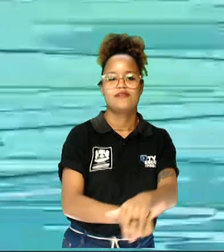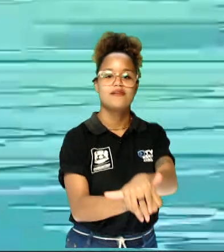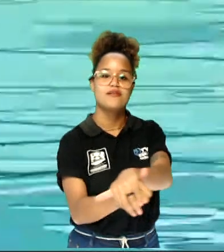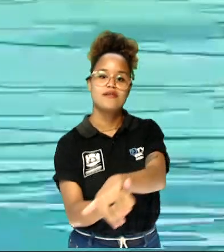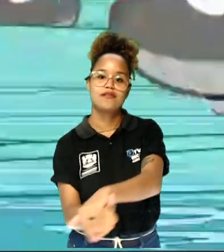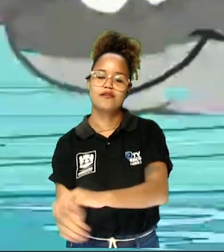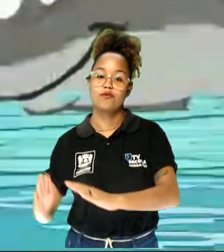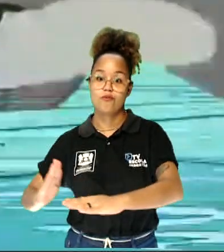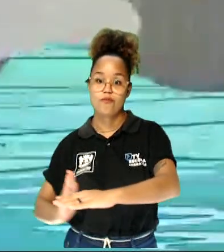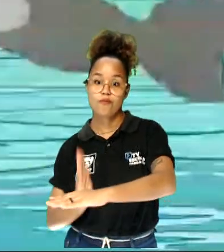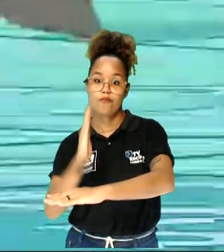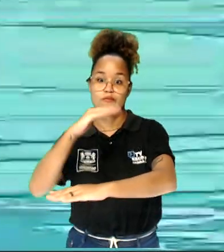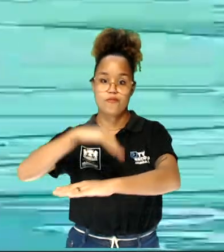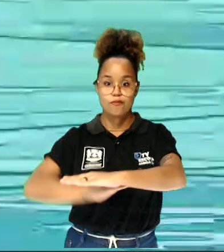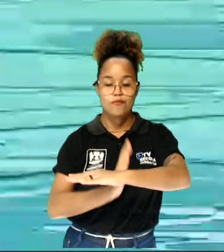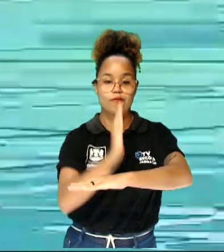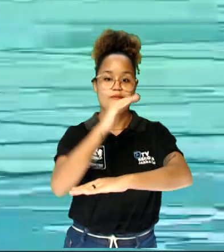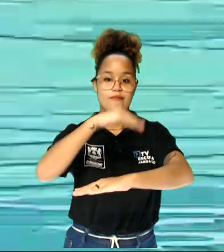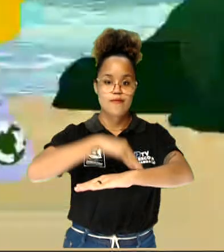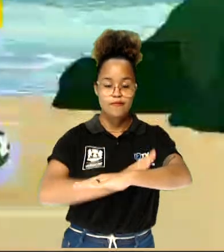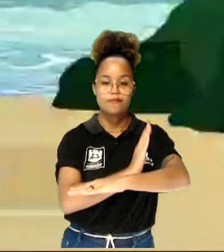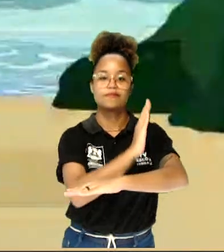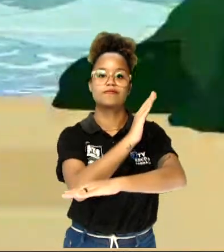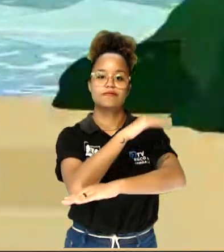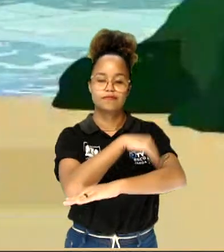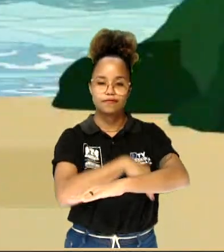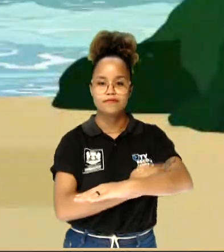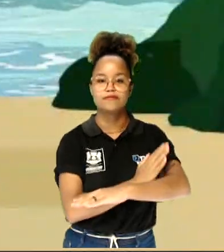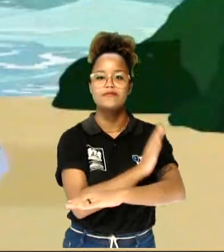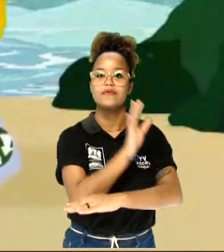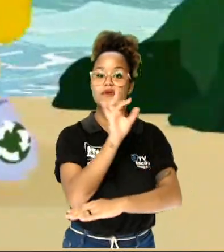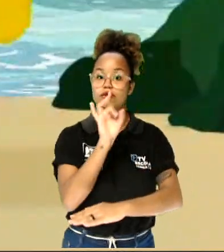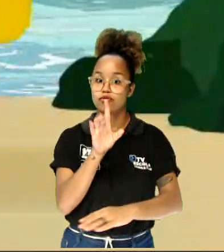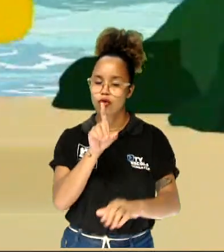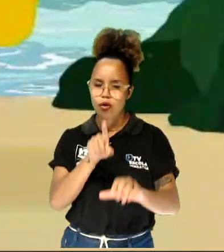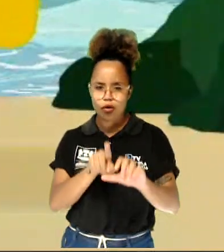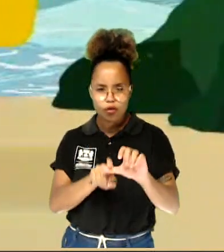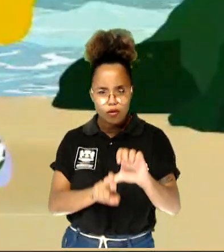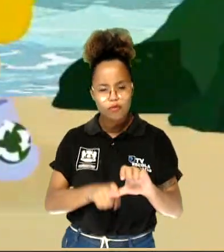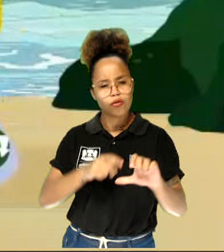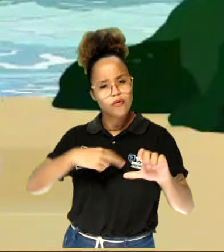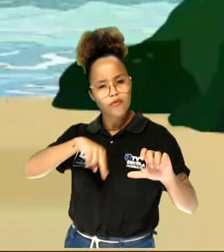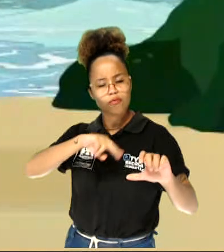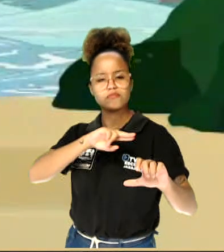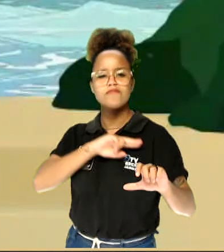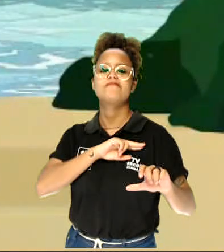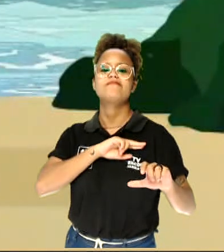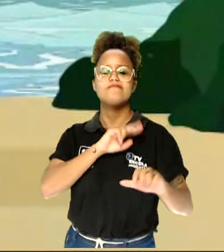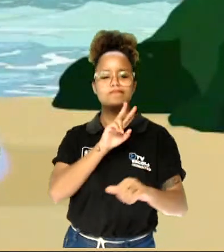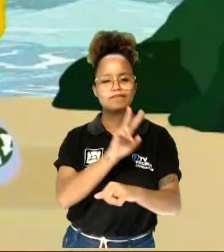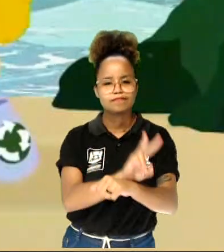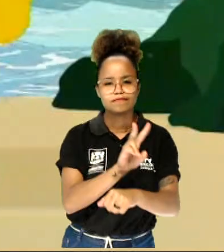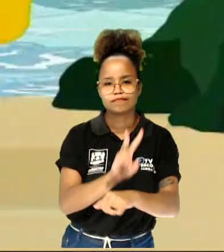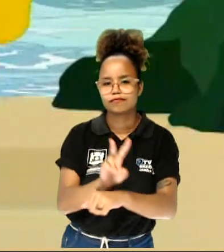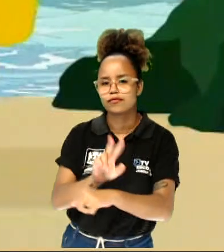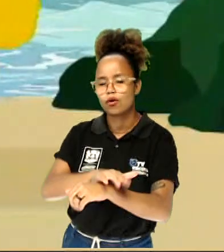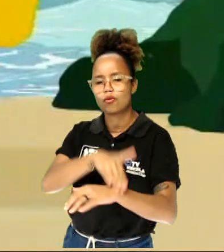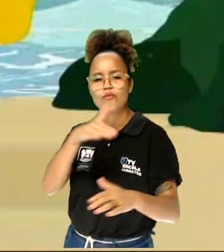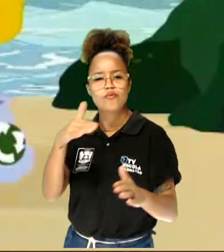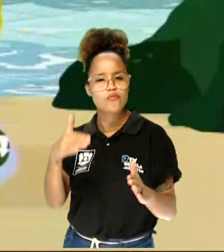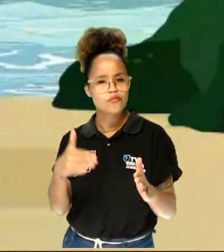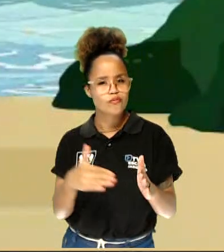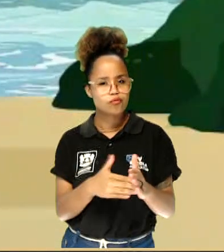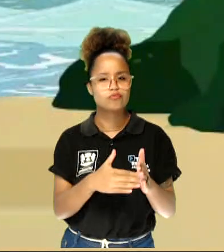golfinhos surfando na onda do mar. Só depende de nós preservar tudo isso para